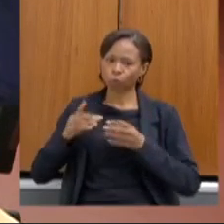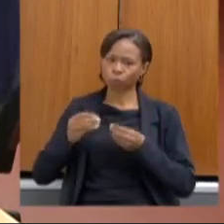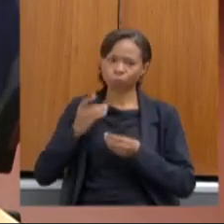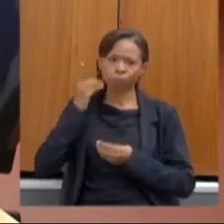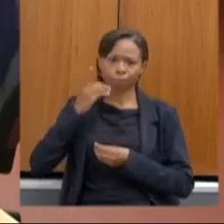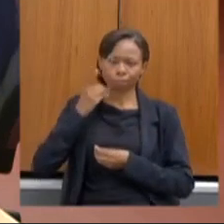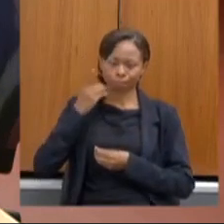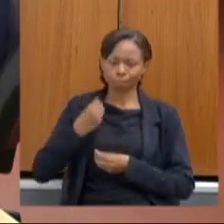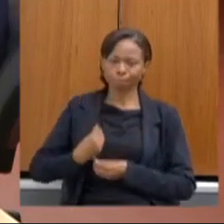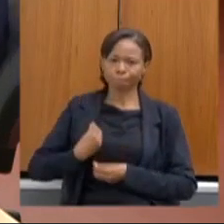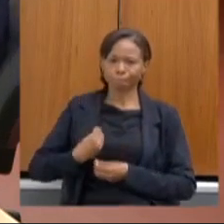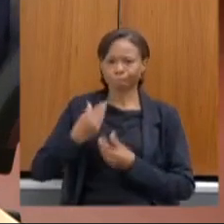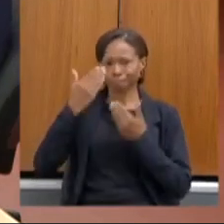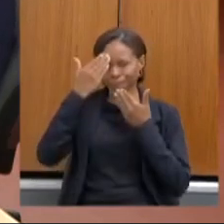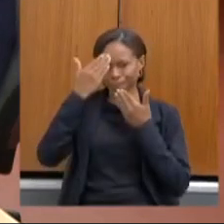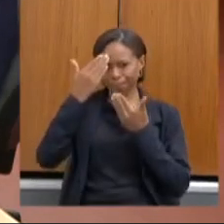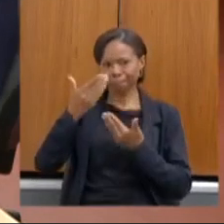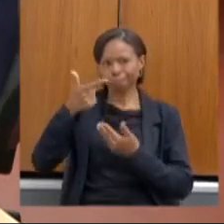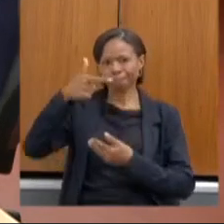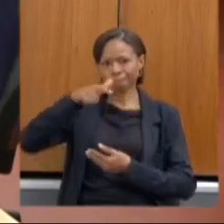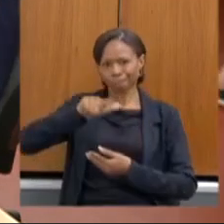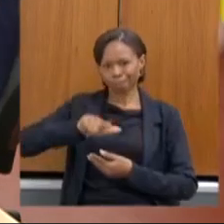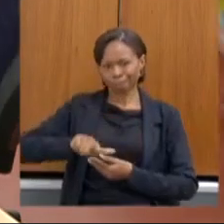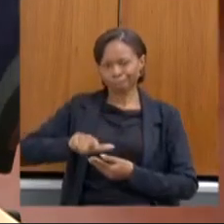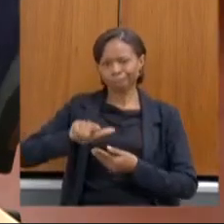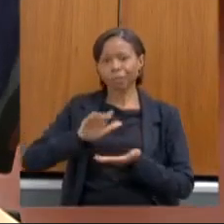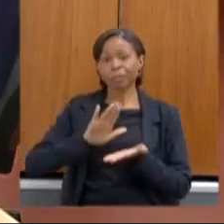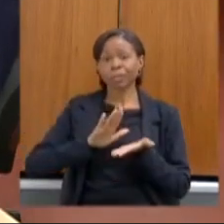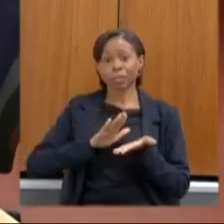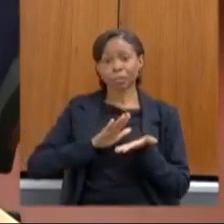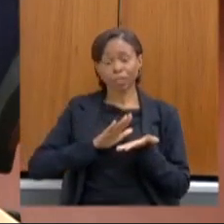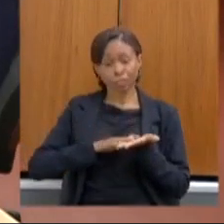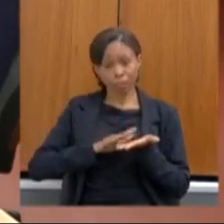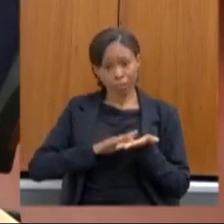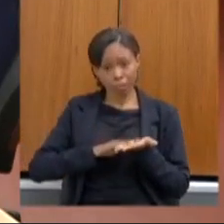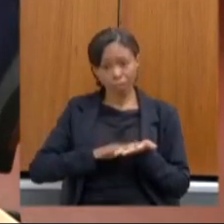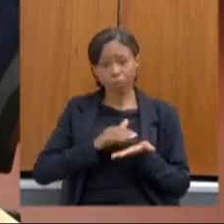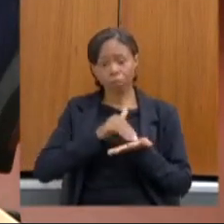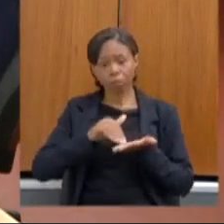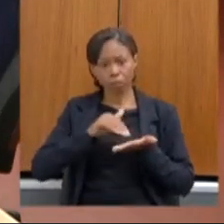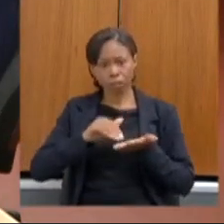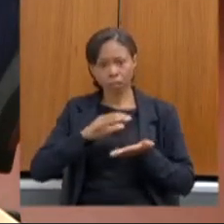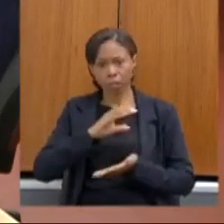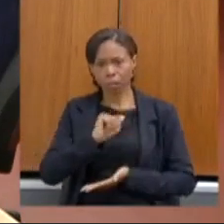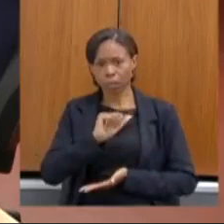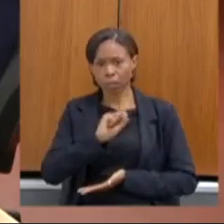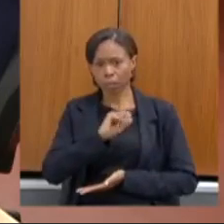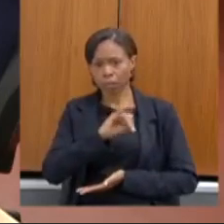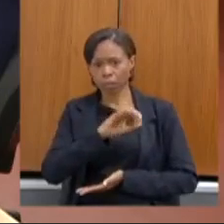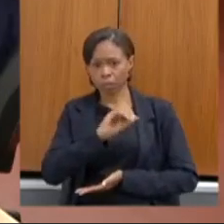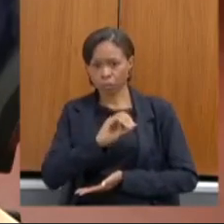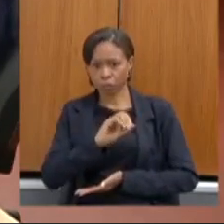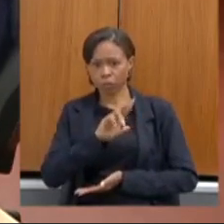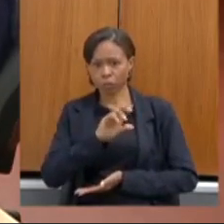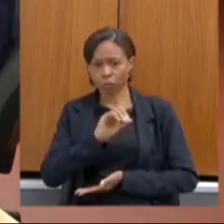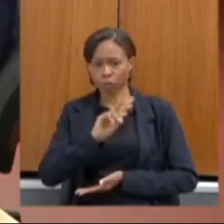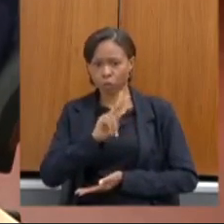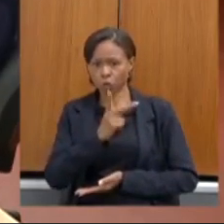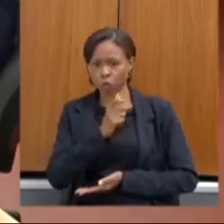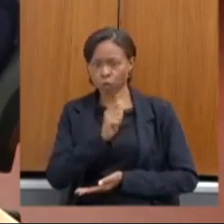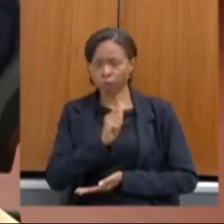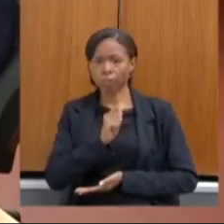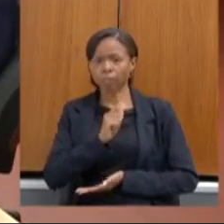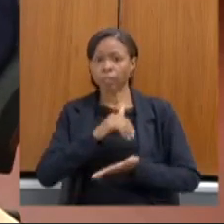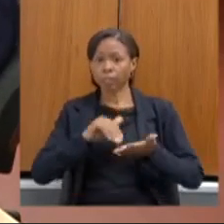estão presentes é agradeço mais uma vez eleva os nossos cumprimentos também ao secretário Cássio Rocha de Azevedo secretário